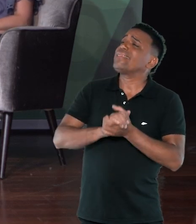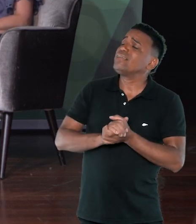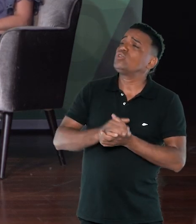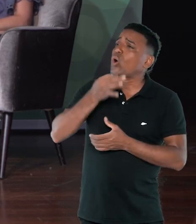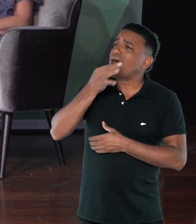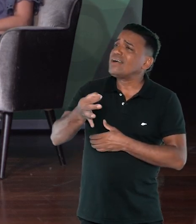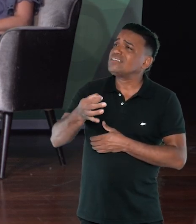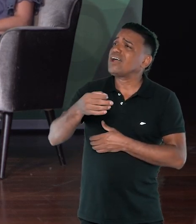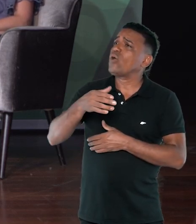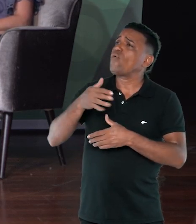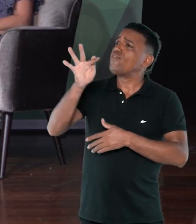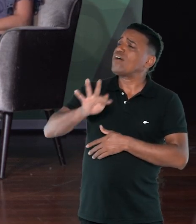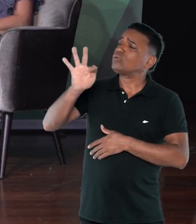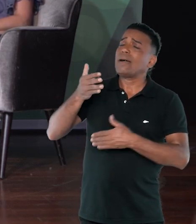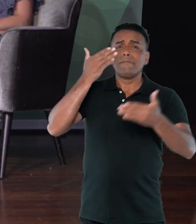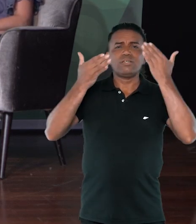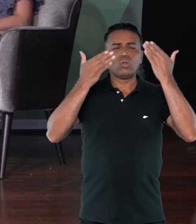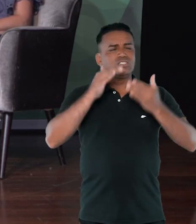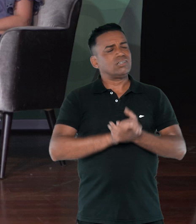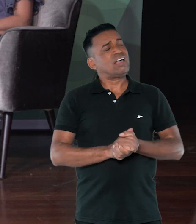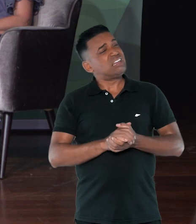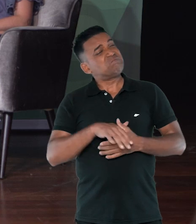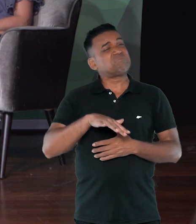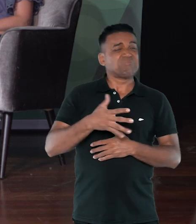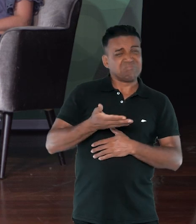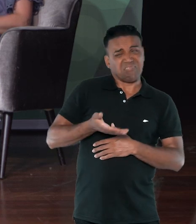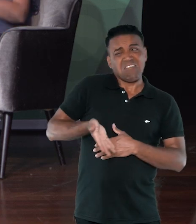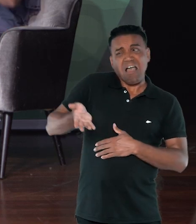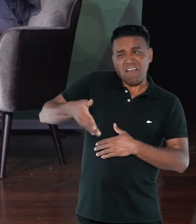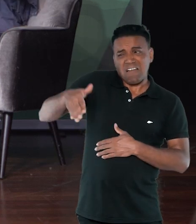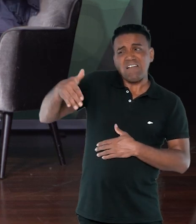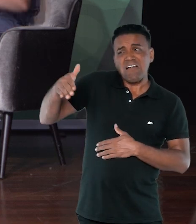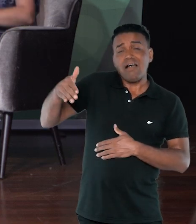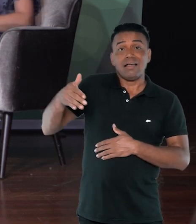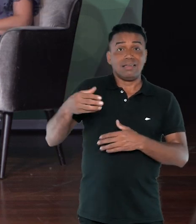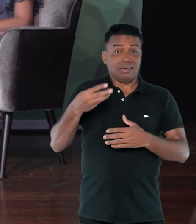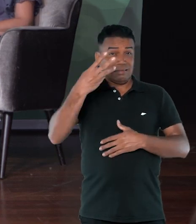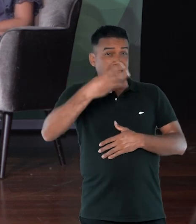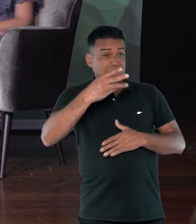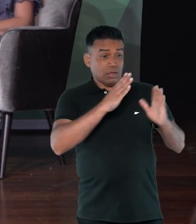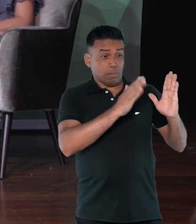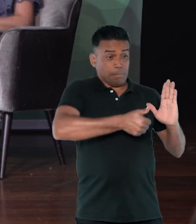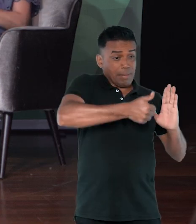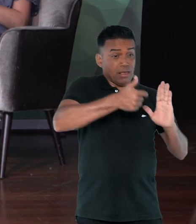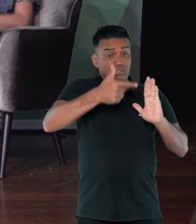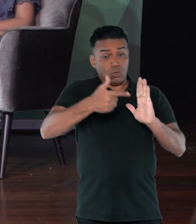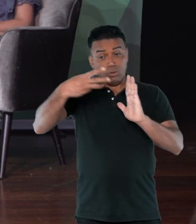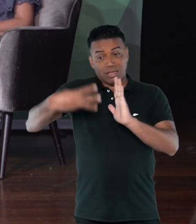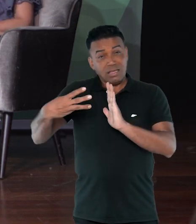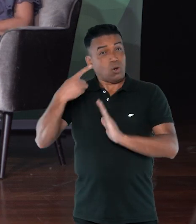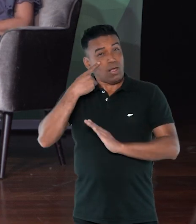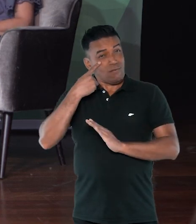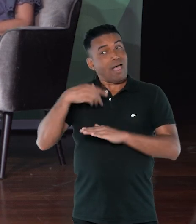né, psicologia? Ele ficou meio assim, vai, depois do 3º período a gente conversa, vamos ver se você